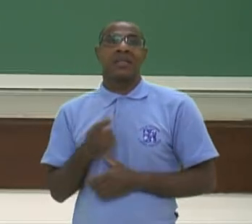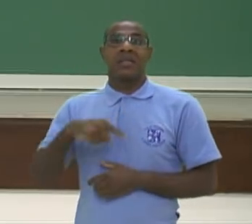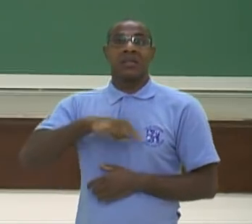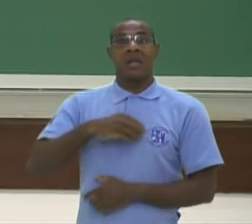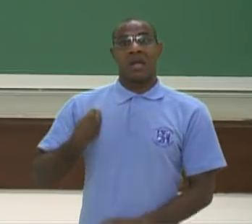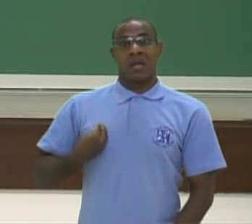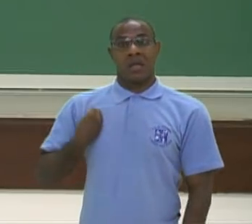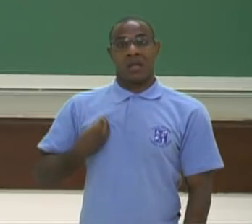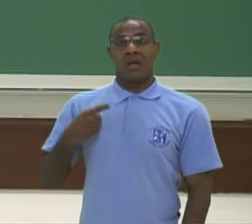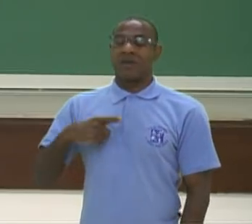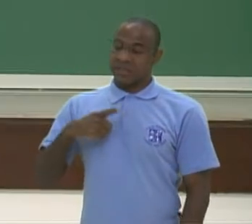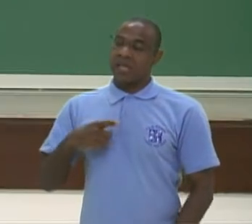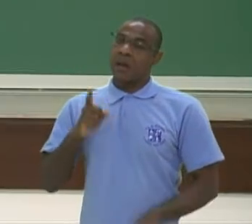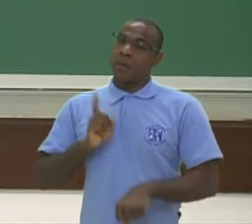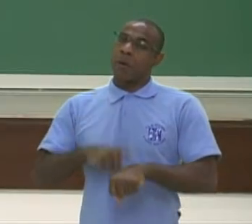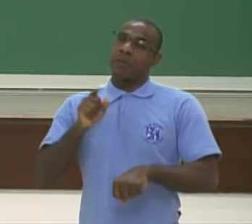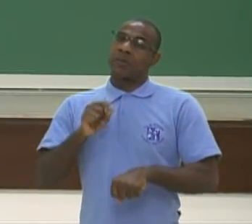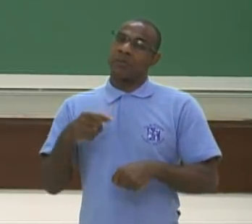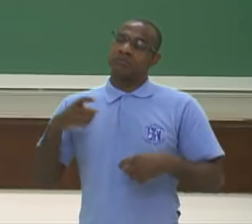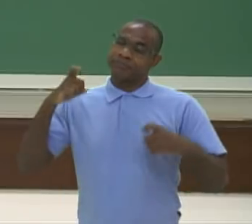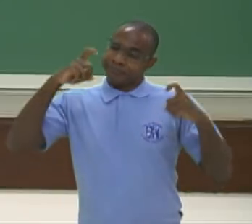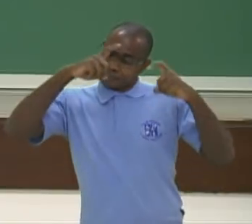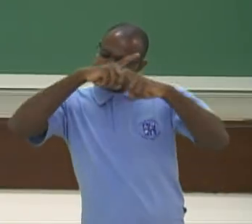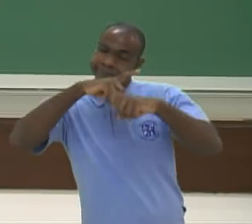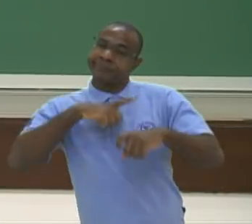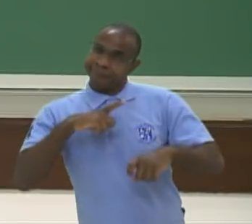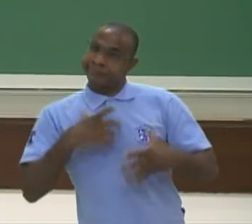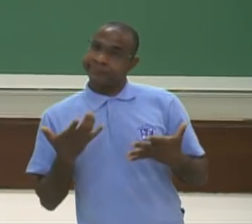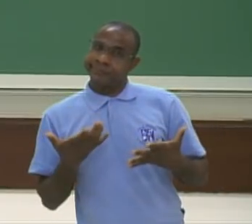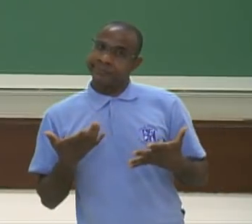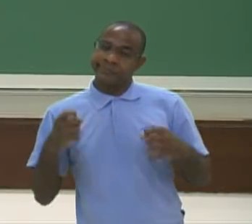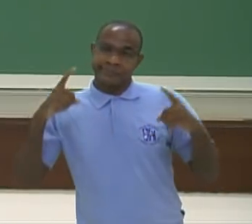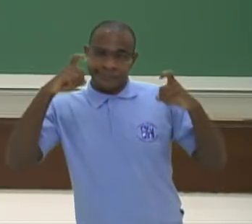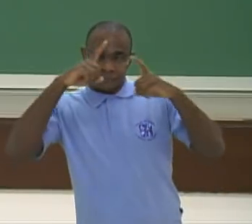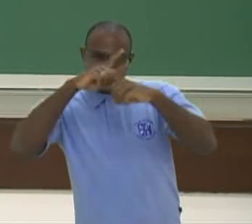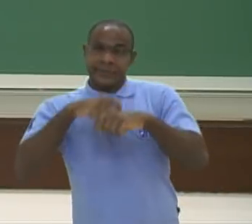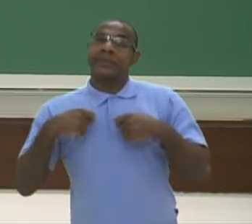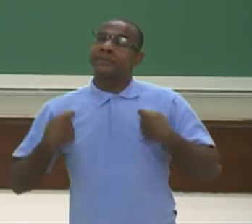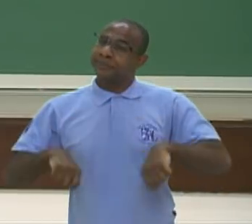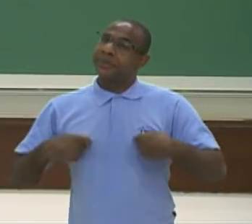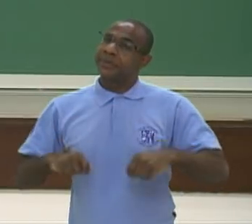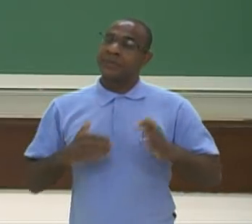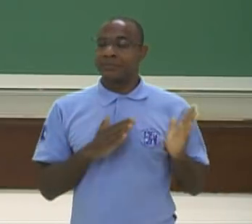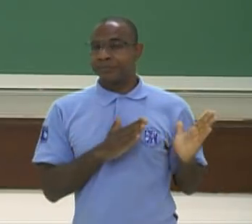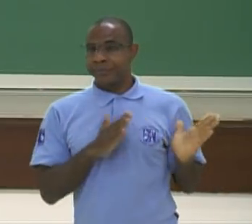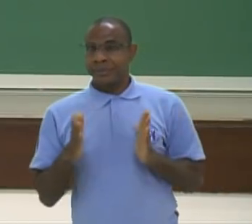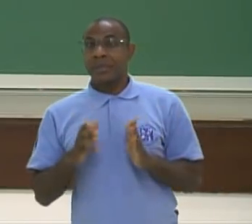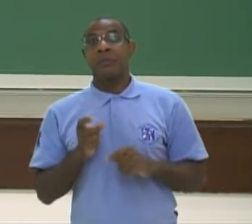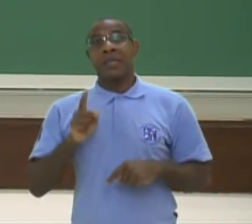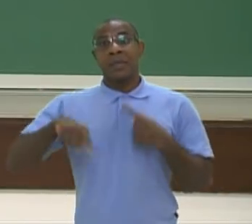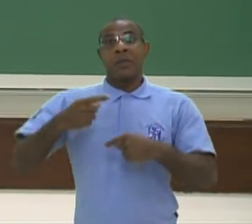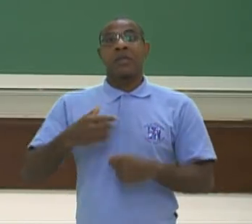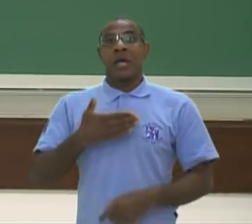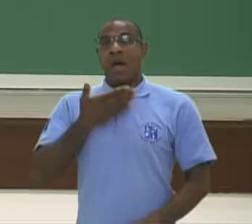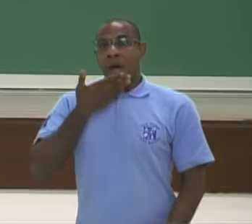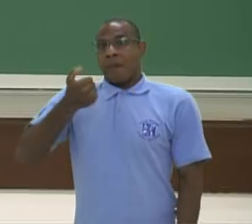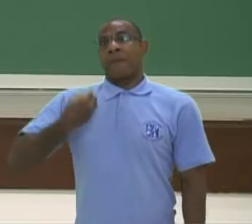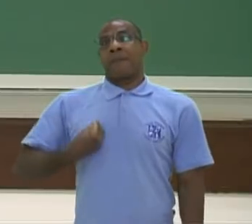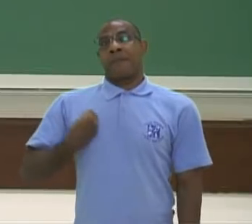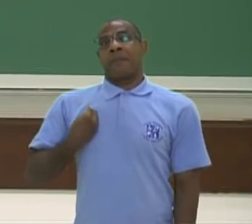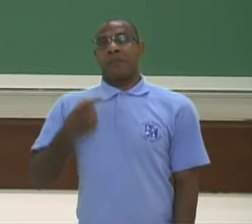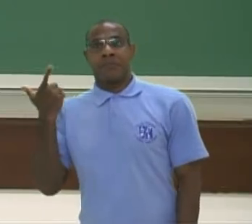vida, vão ter momentos que a gente vai passar por dificuldade e a gente vai ter que passar por isso para poder depois ser uma pessoa melhor ou ter